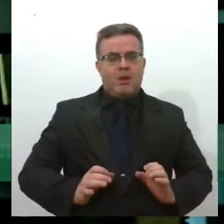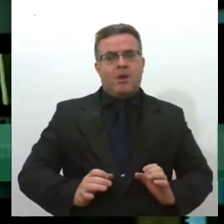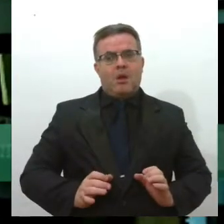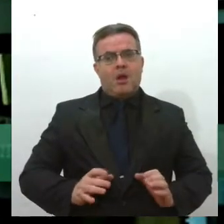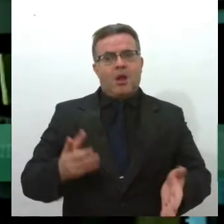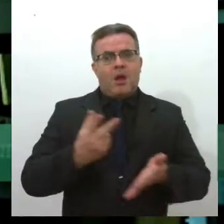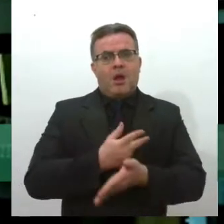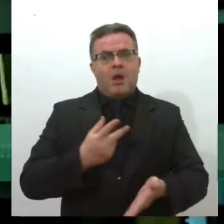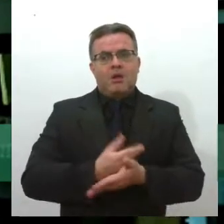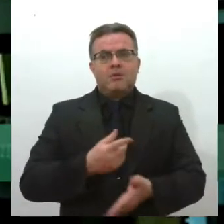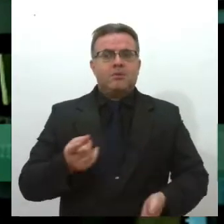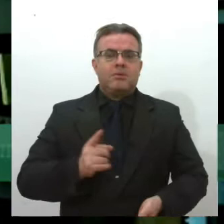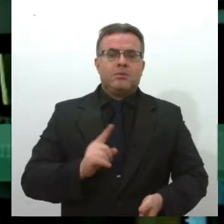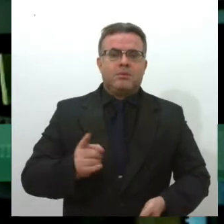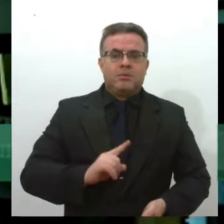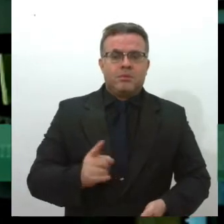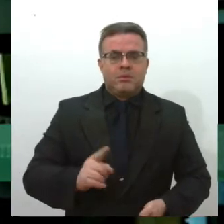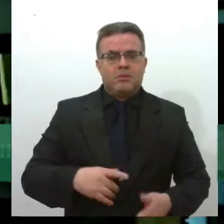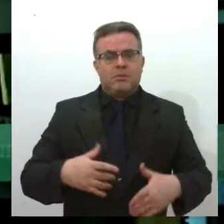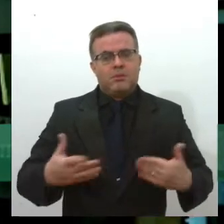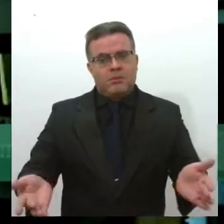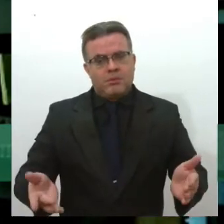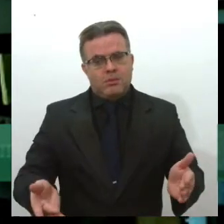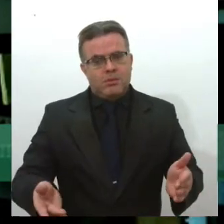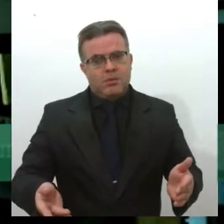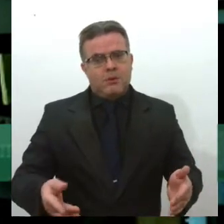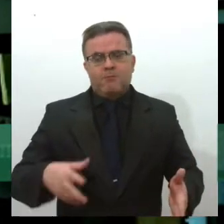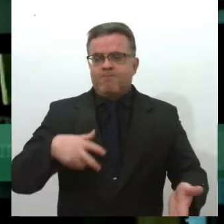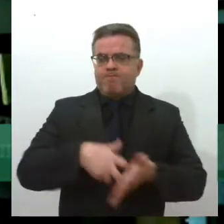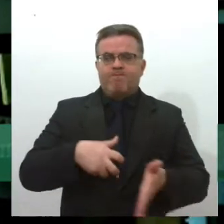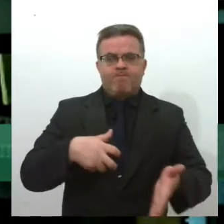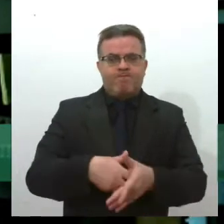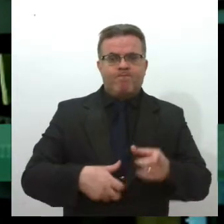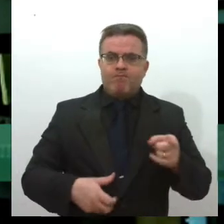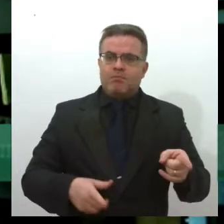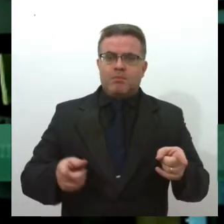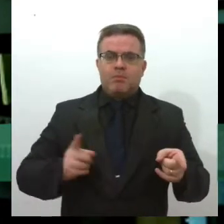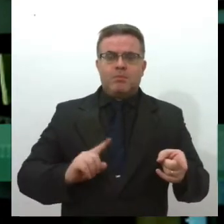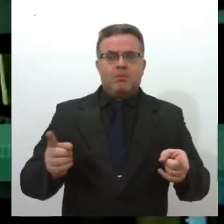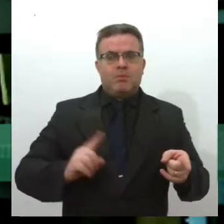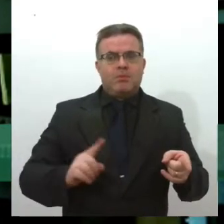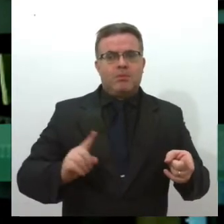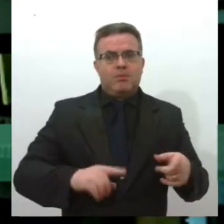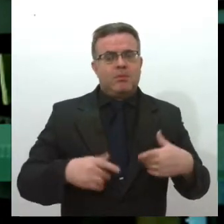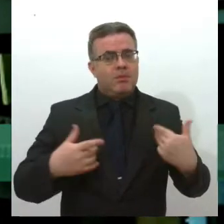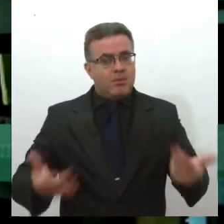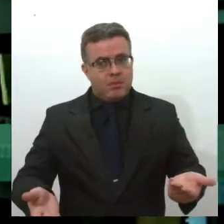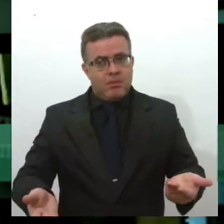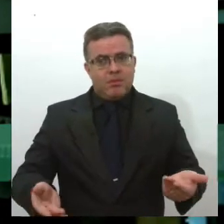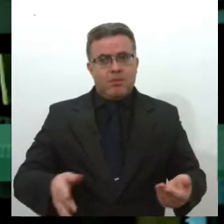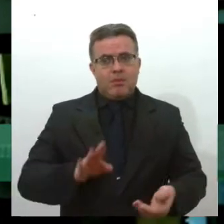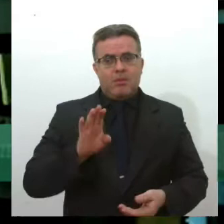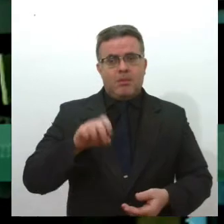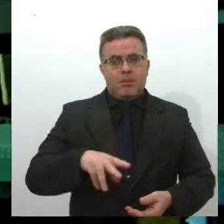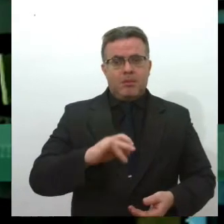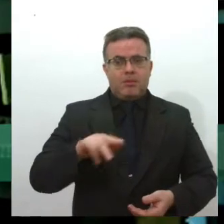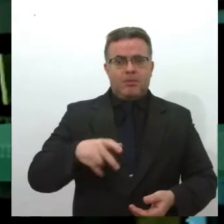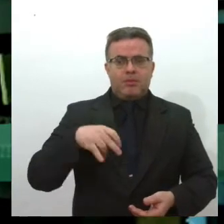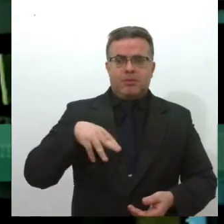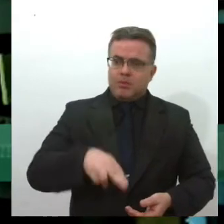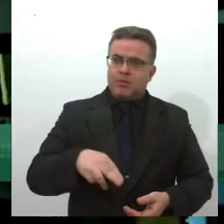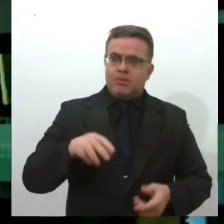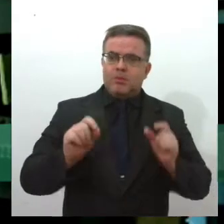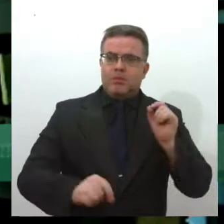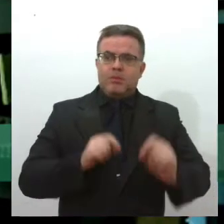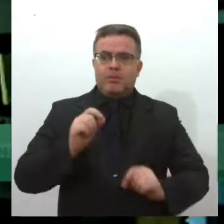um servidor público. Não pode mais ser punido por improbidade administrativa. Né? Isso foi apontado pelo ministro Herman Benjamin, do STJ, na